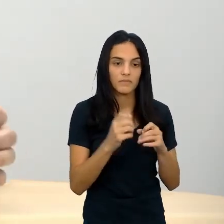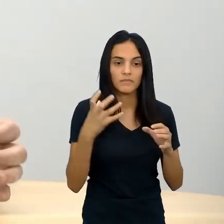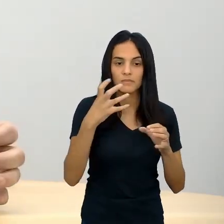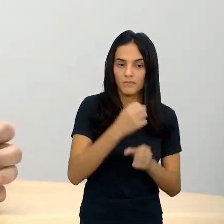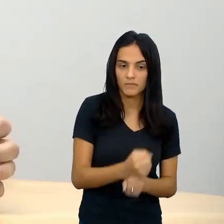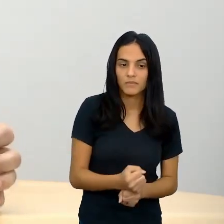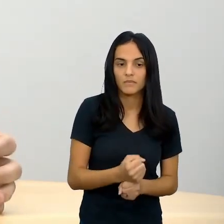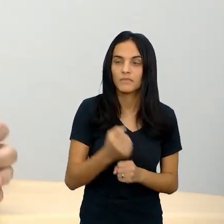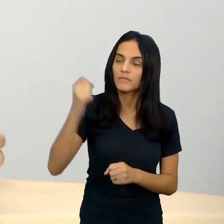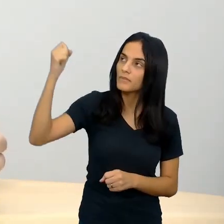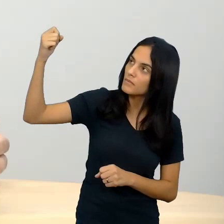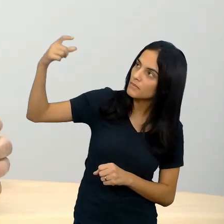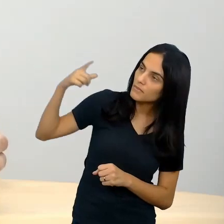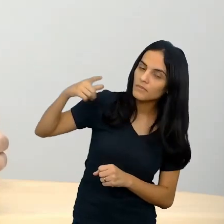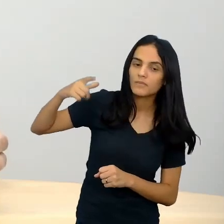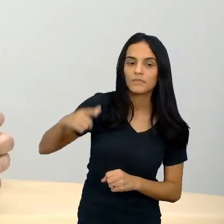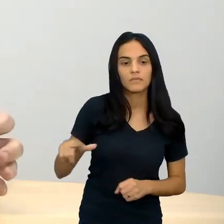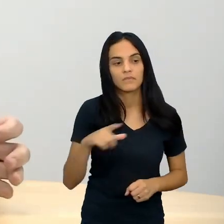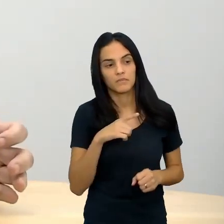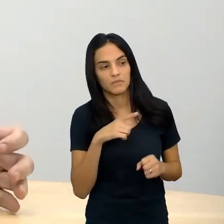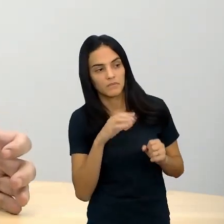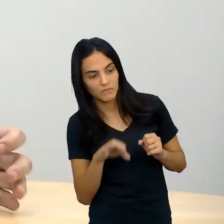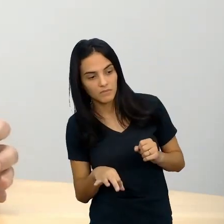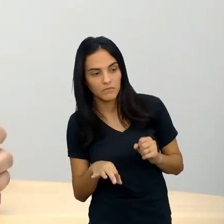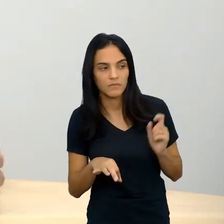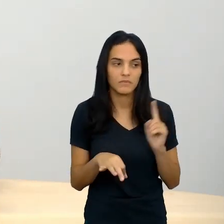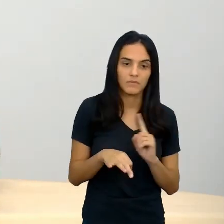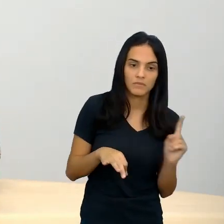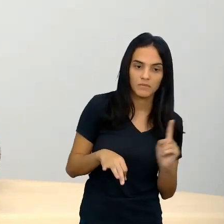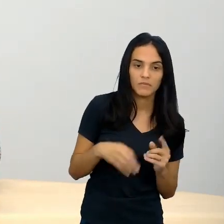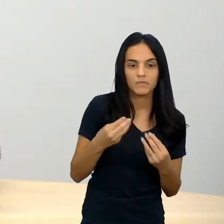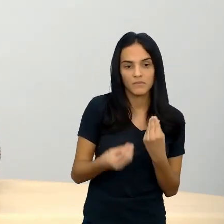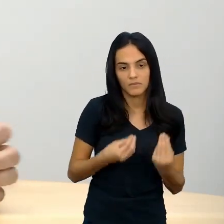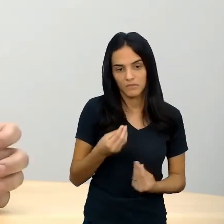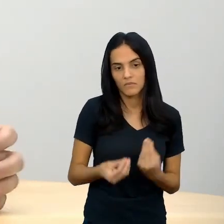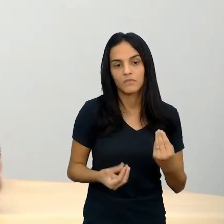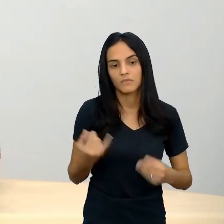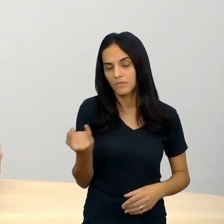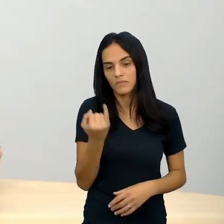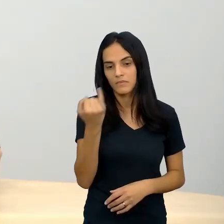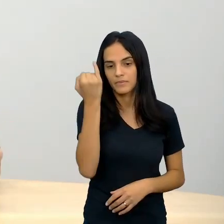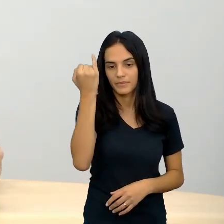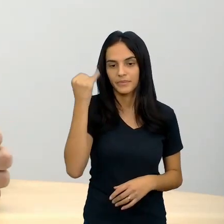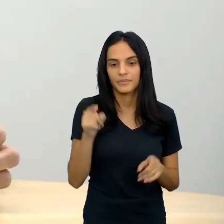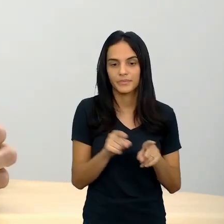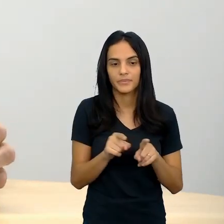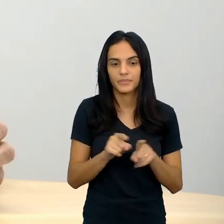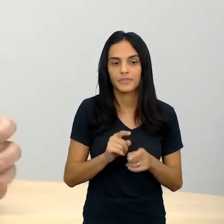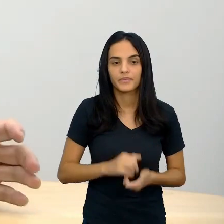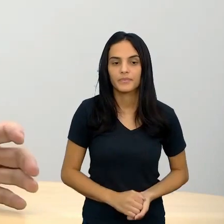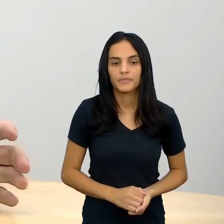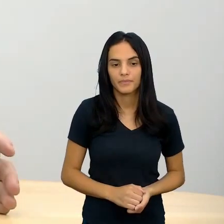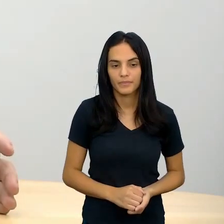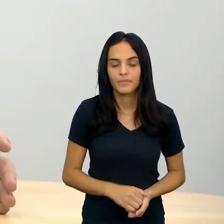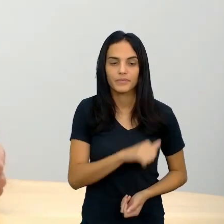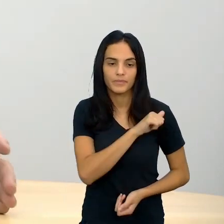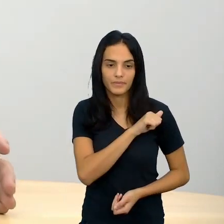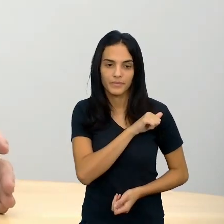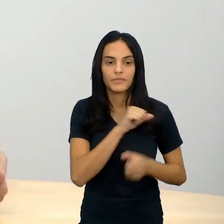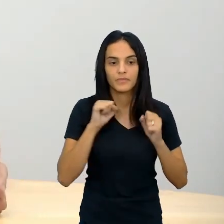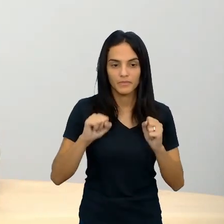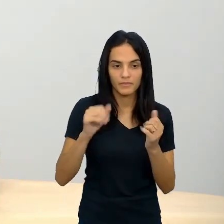de iluminação, se está adequada, se não. Então, é importante isso também. Então, os estudantes